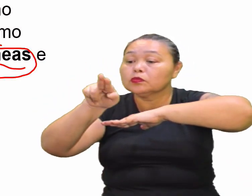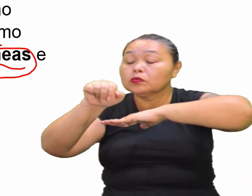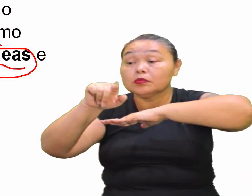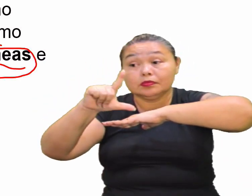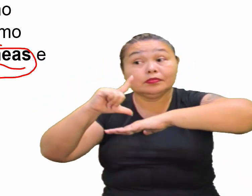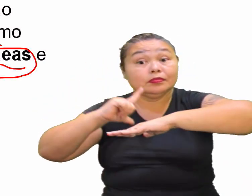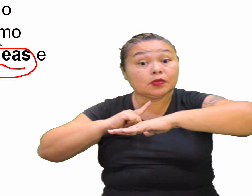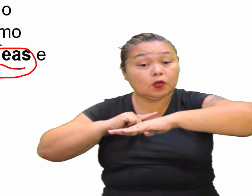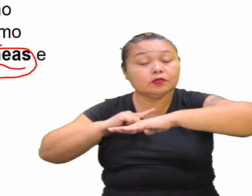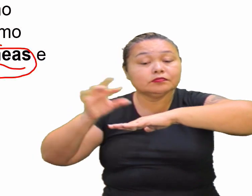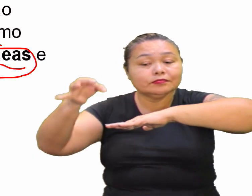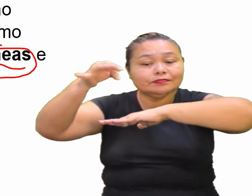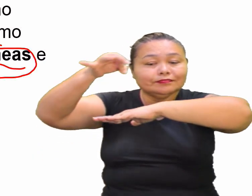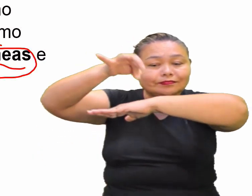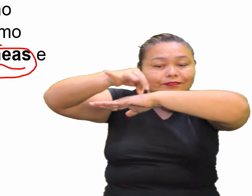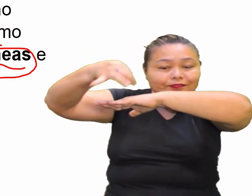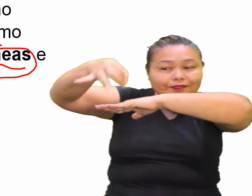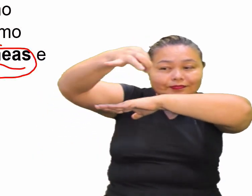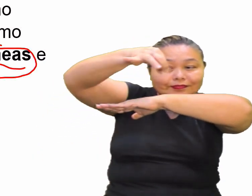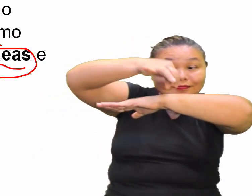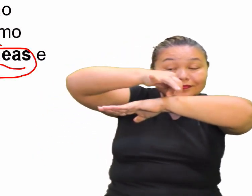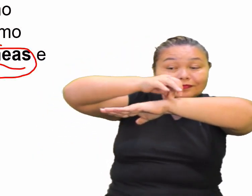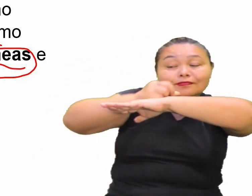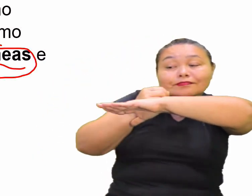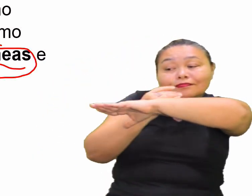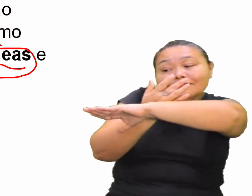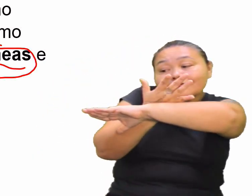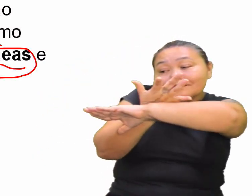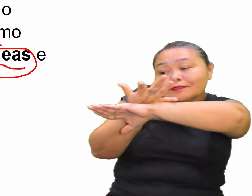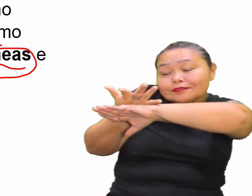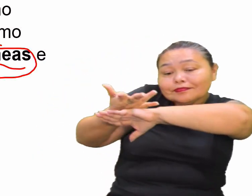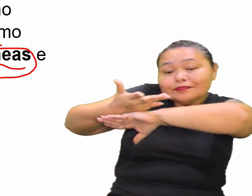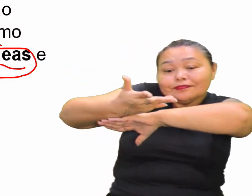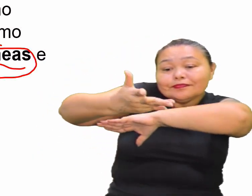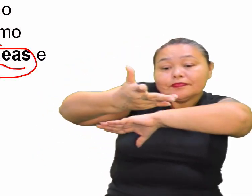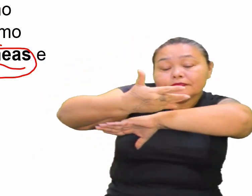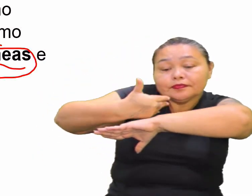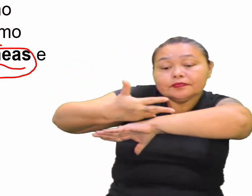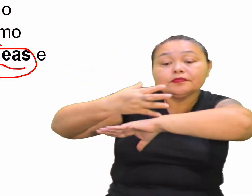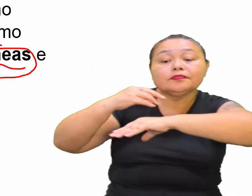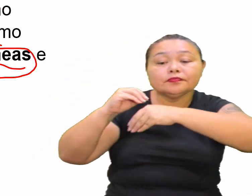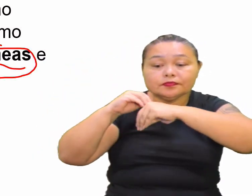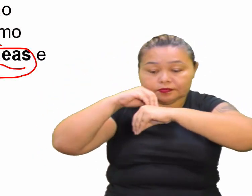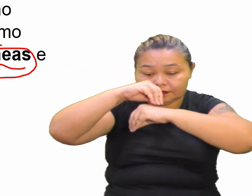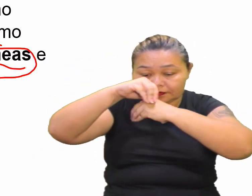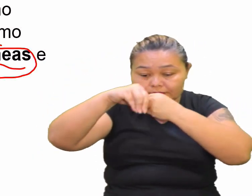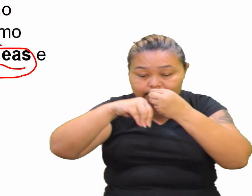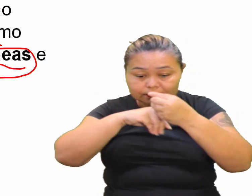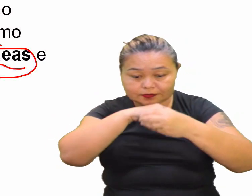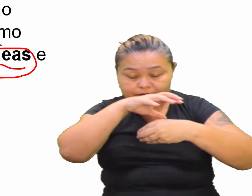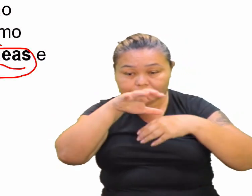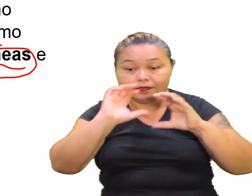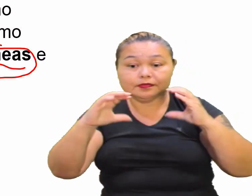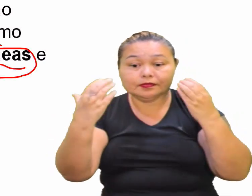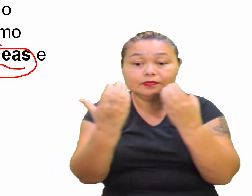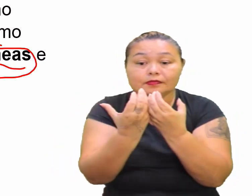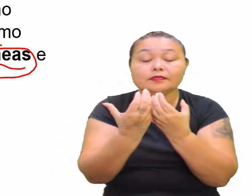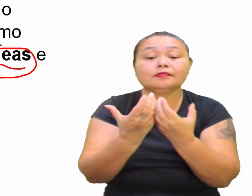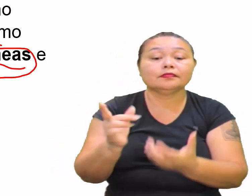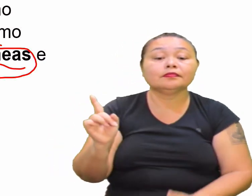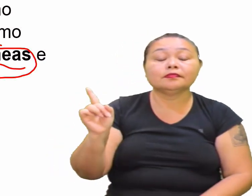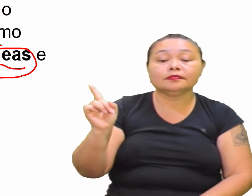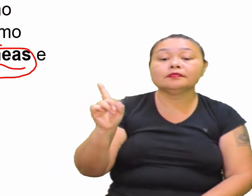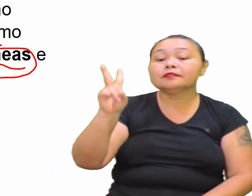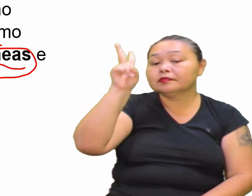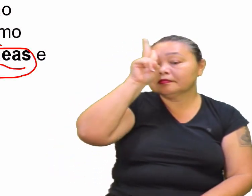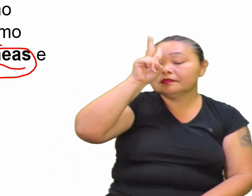presentes ali, ou seja, os nossos insetos. Quão importantes são esses organismos dentro Isso dessa mesmo. Comunidade excesso? E lembrando, assim,